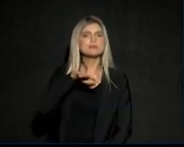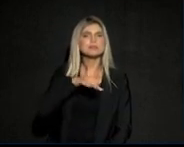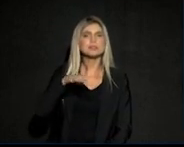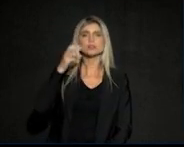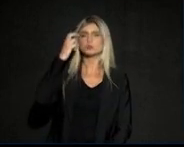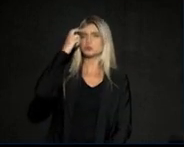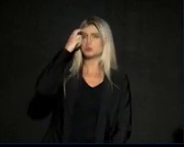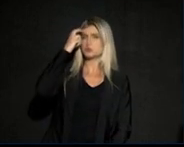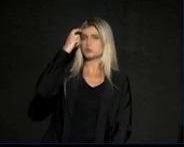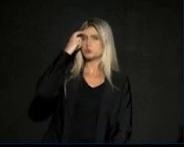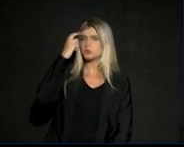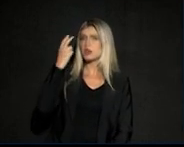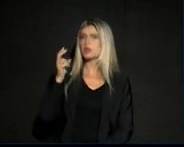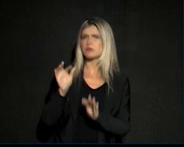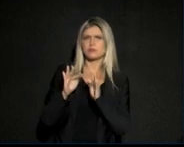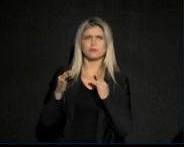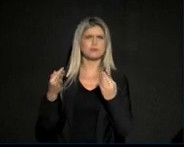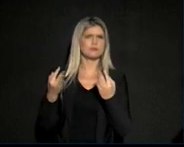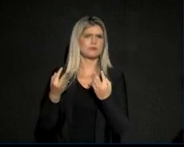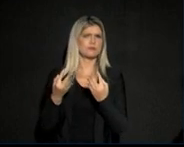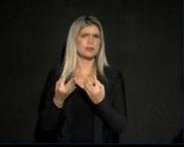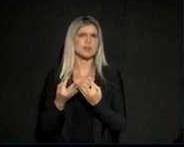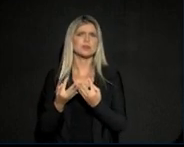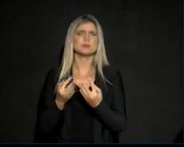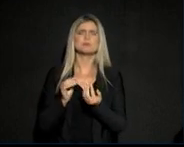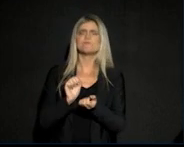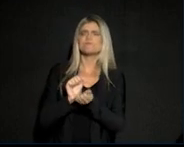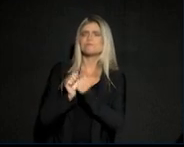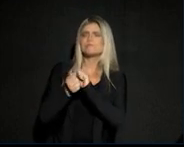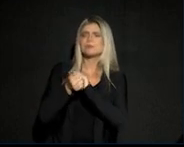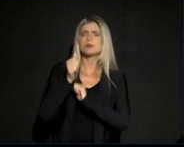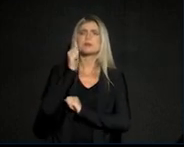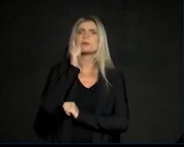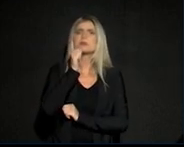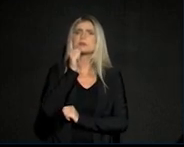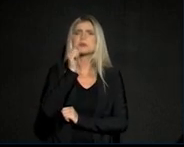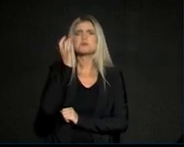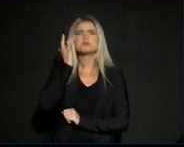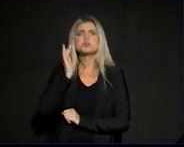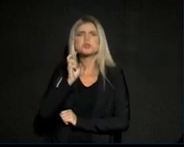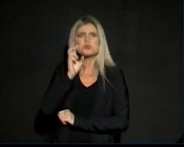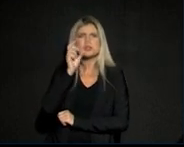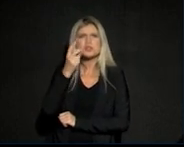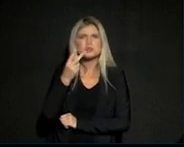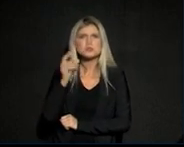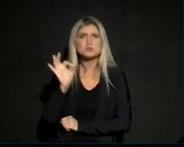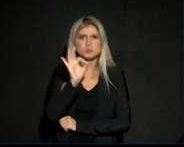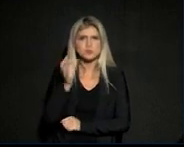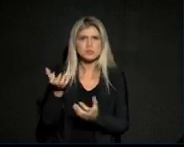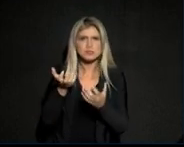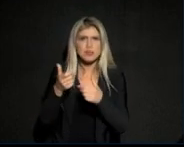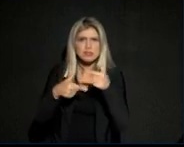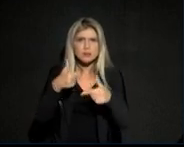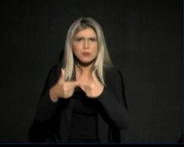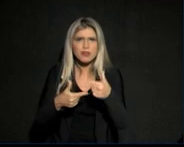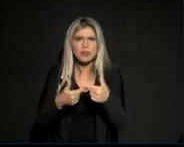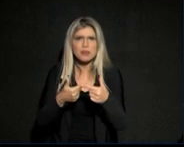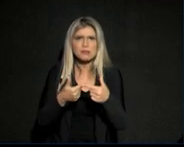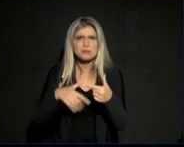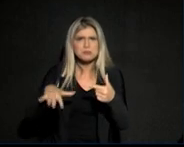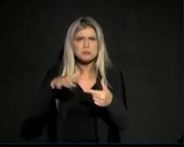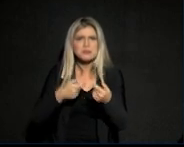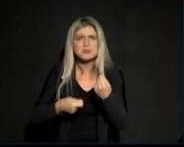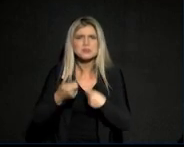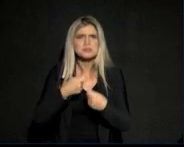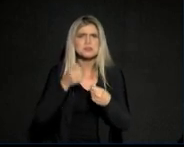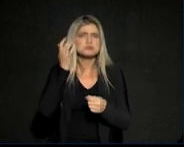que culturalmente seja mais friendly para mulheres é eu não sei se 52 por cento das Mulheres Querem trabalhar em mercado financeiro talvez não